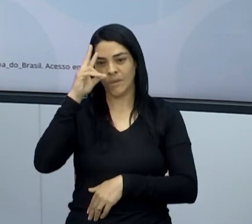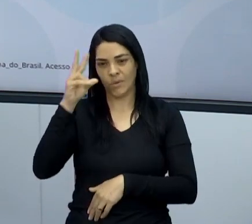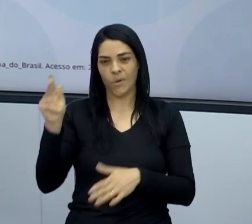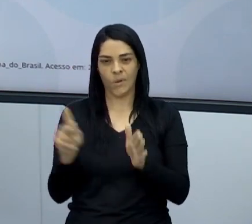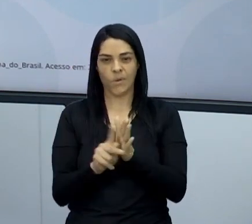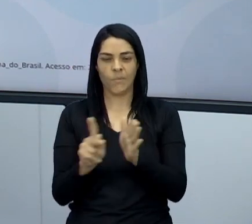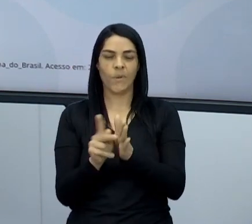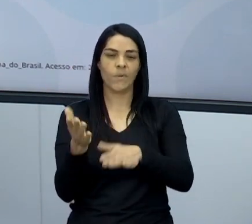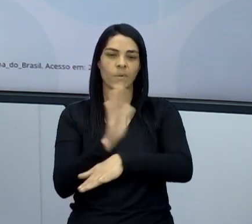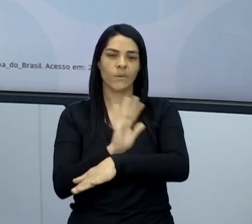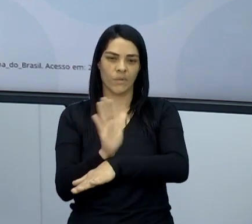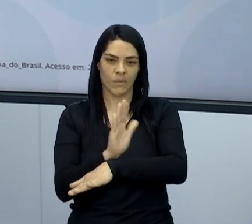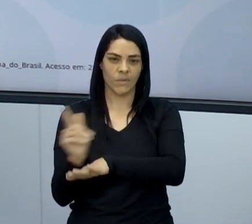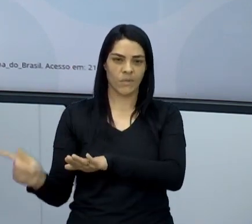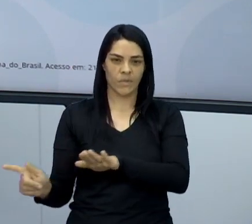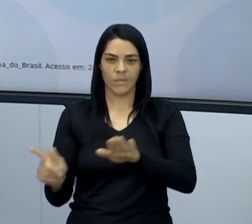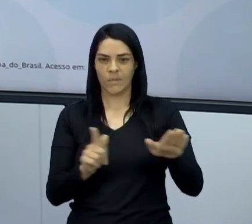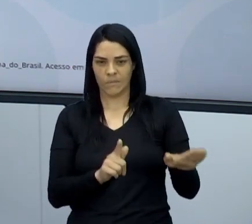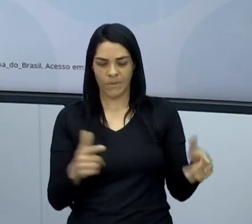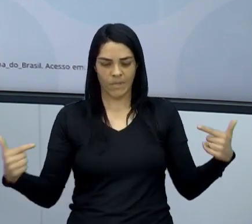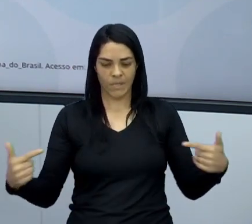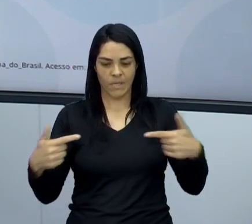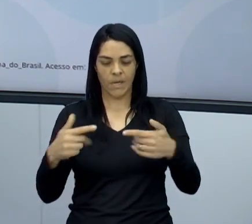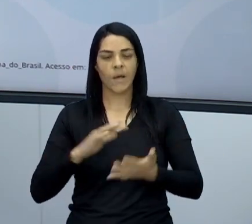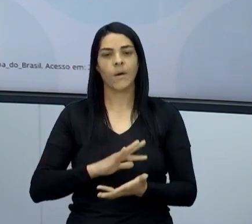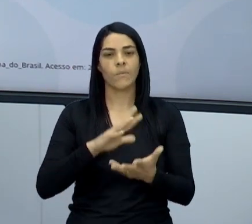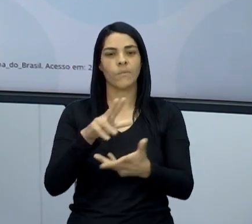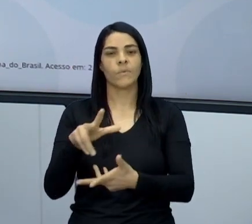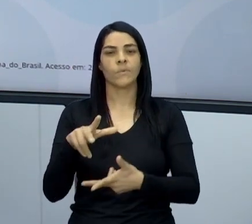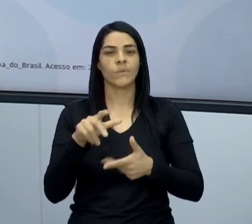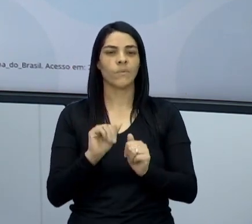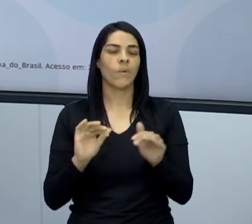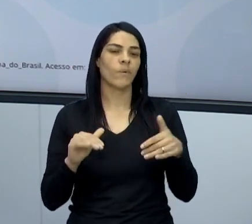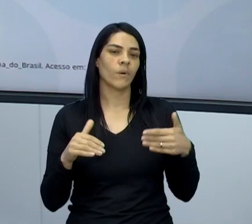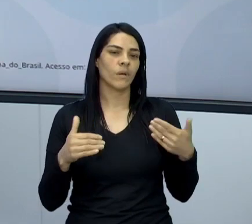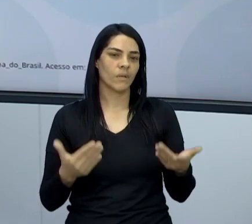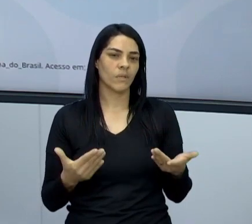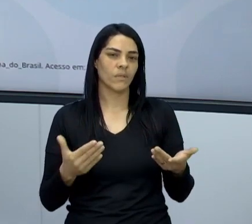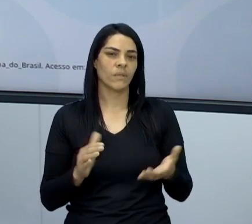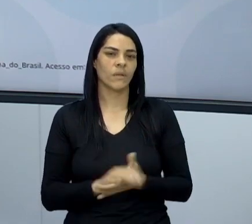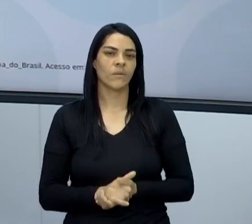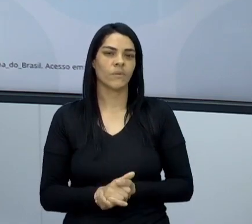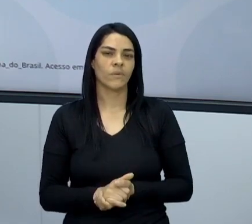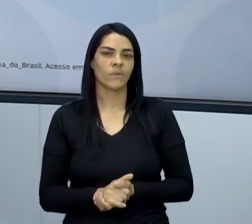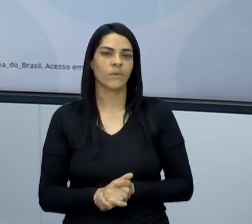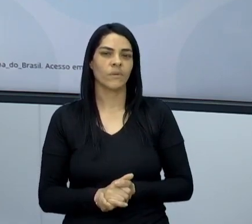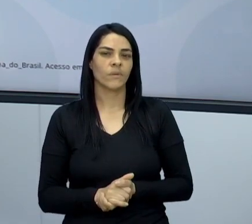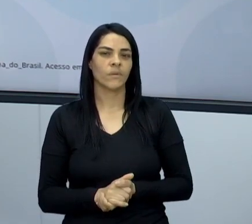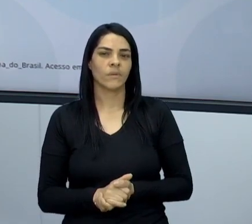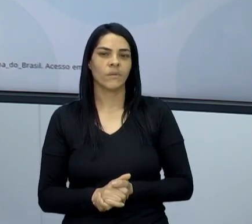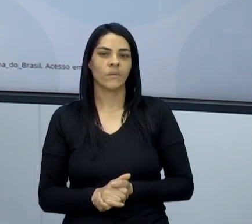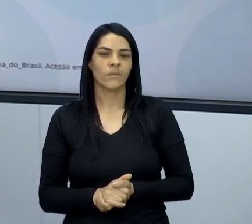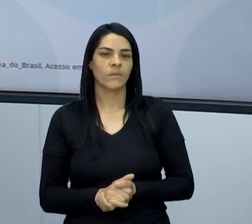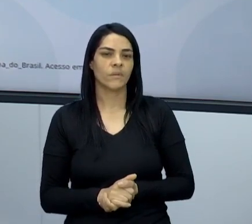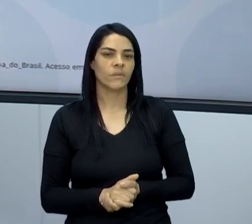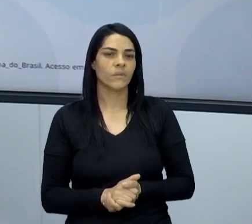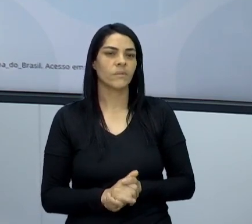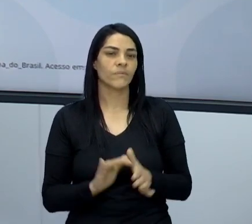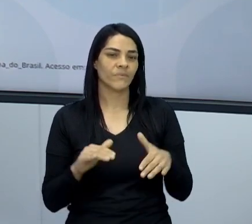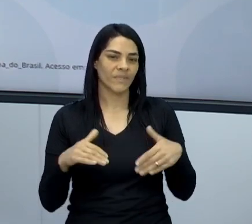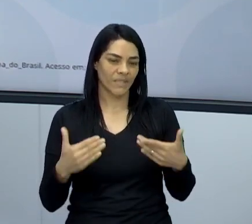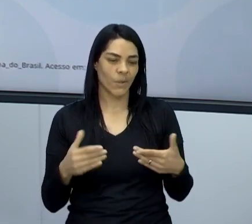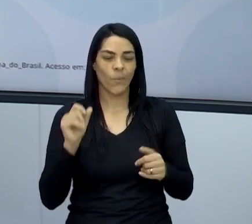na época da Segunda Guerra Mundial, né? Então, 39 a 45, né? Se não me engano, é isso aí. Então,